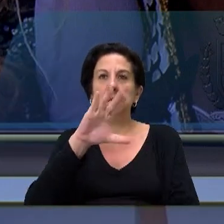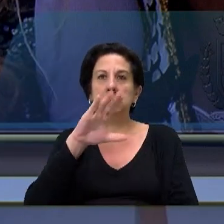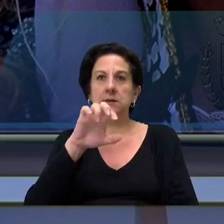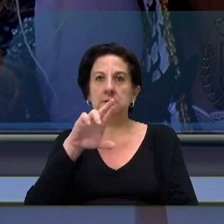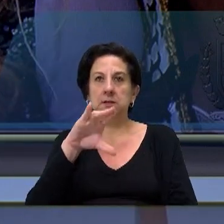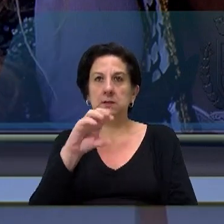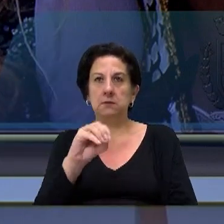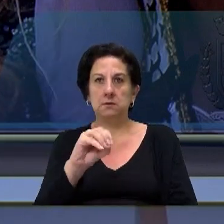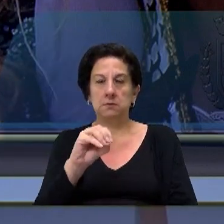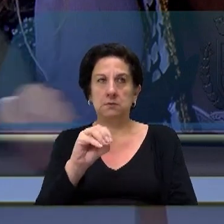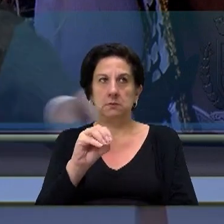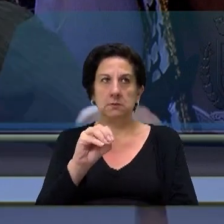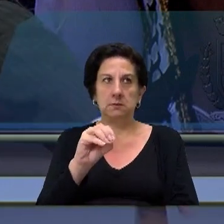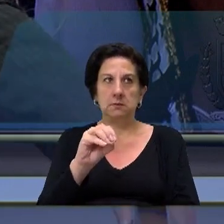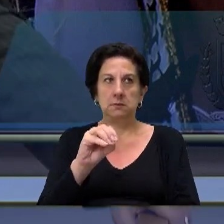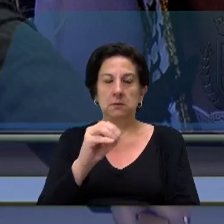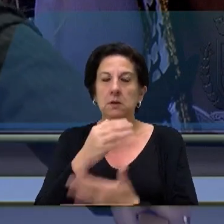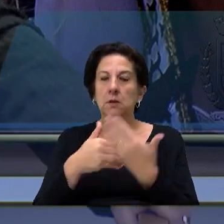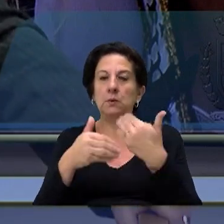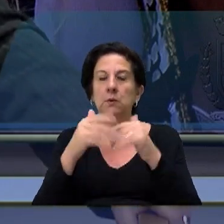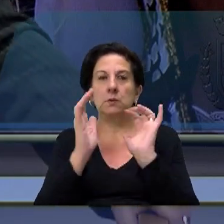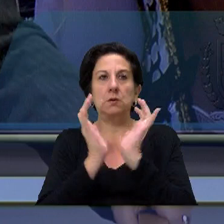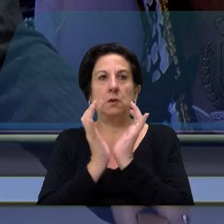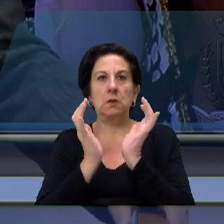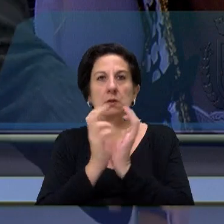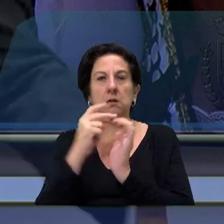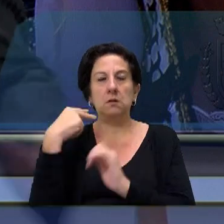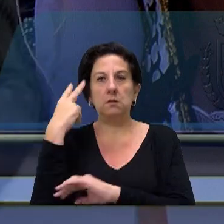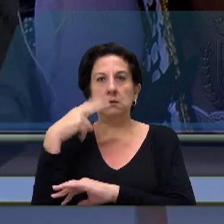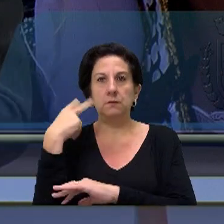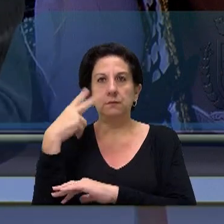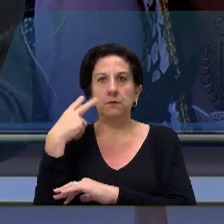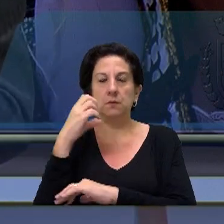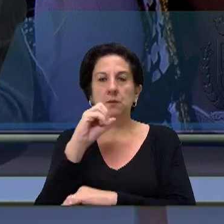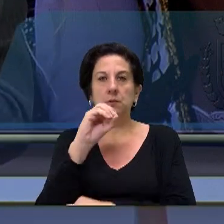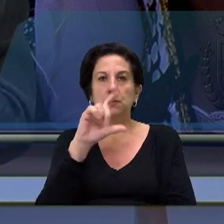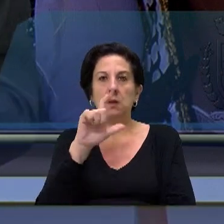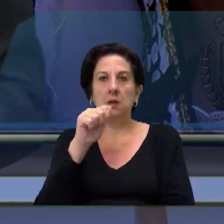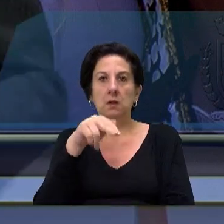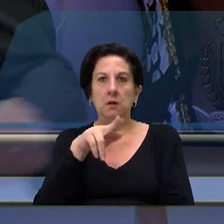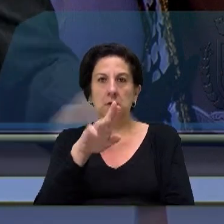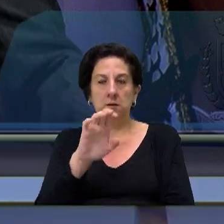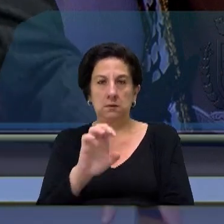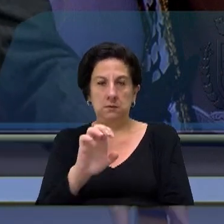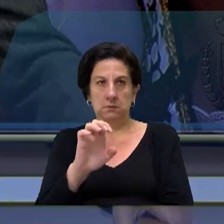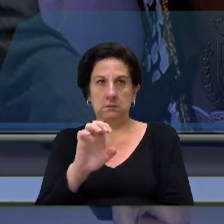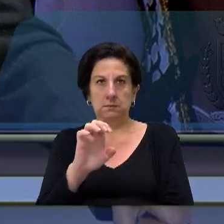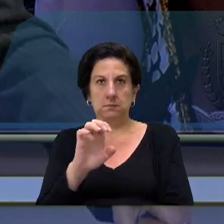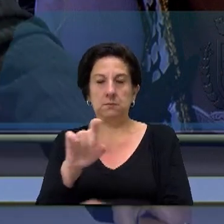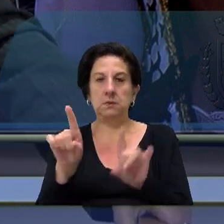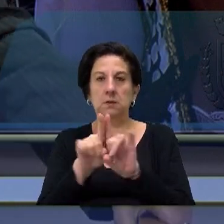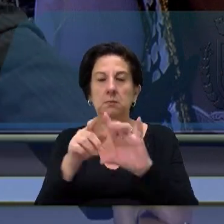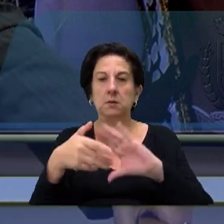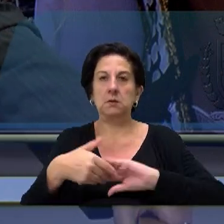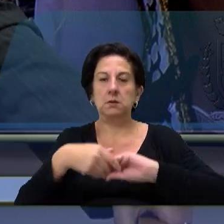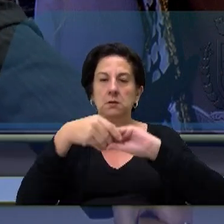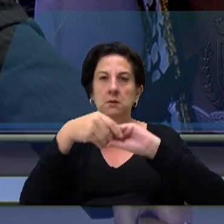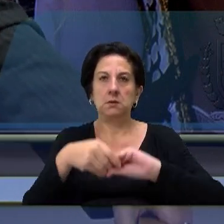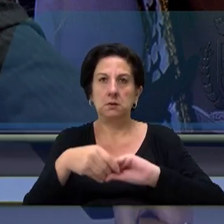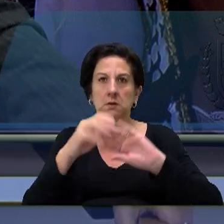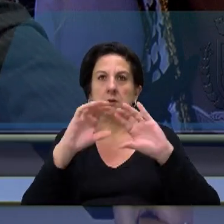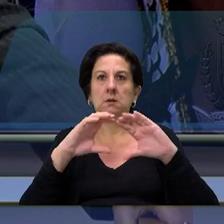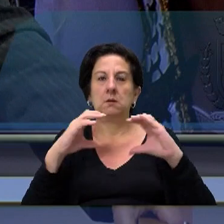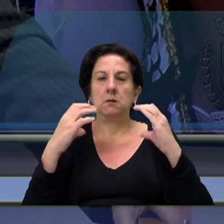José Agnes, todos os nossos colegas vereadores, vereadora Solange, a nossa saudação à